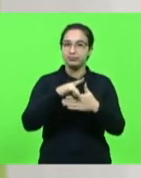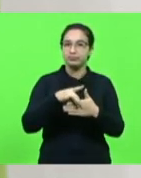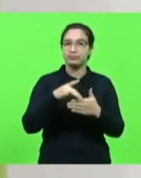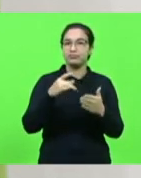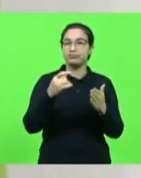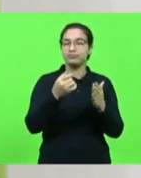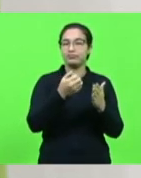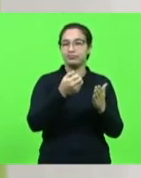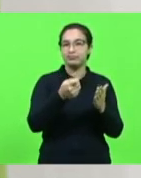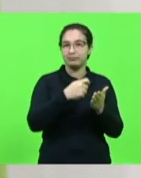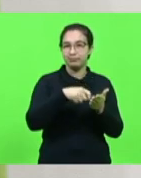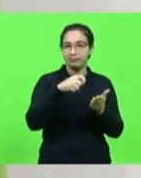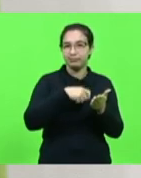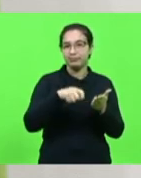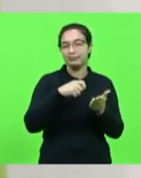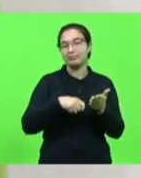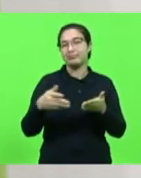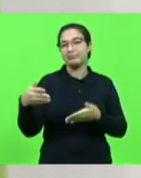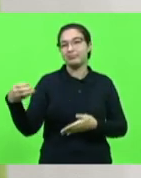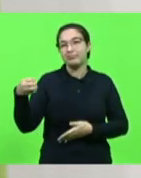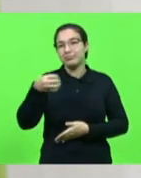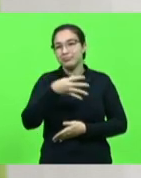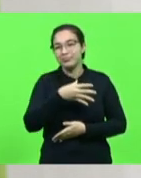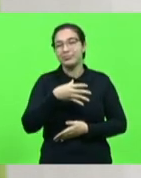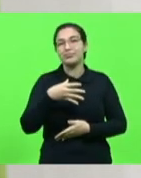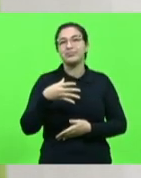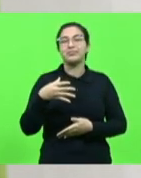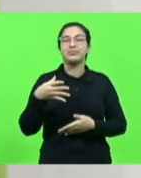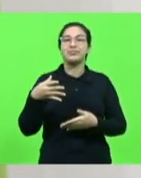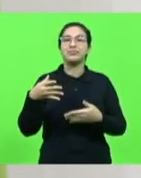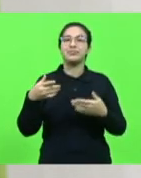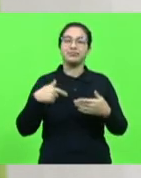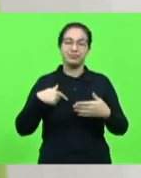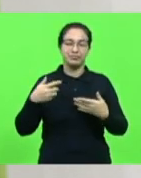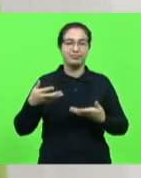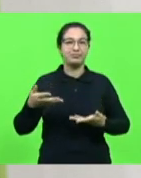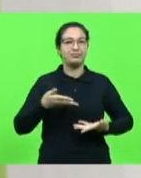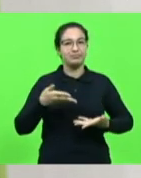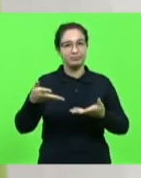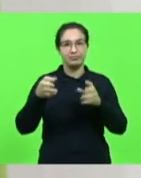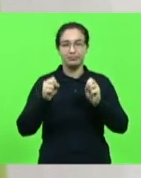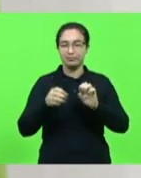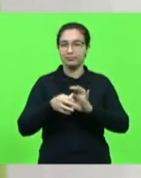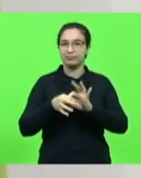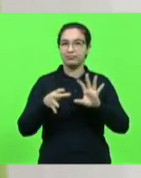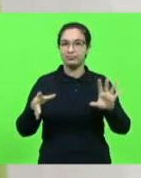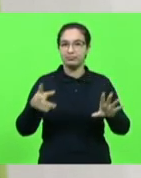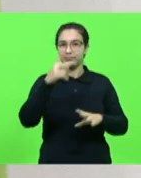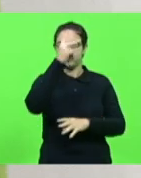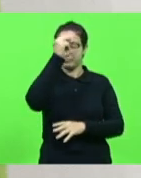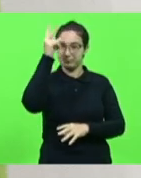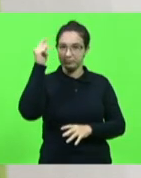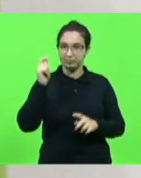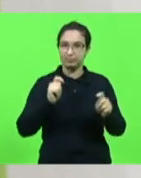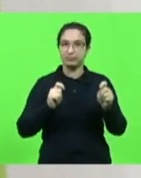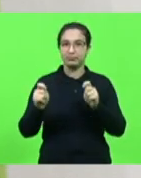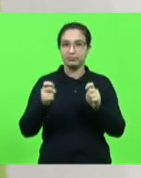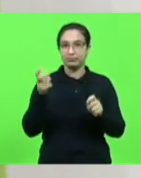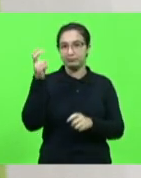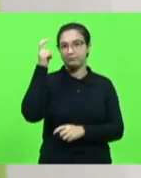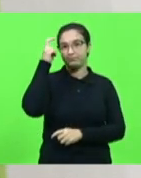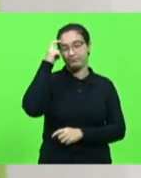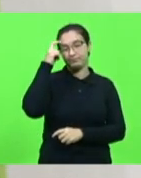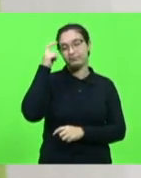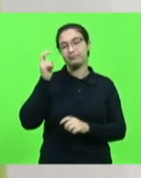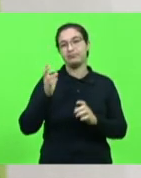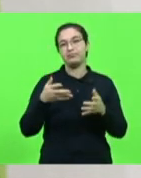talentos, né, que mereçam o apoio da Academia, nós estamos lá exatamente à disposição. Prefeitos municipais, associações culturais, estamos lá